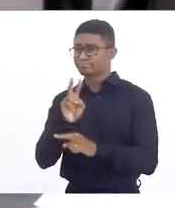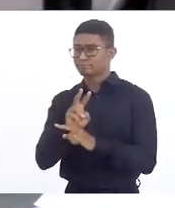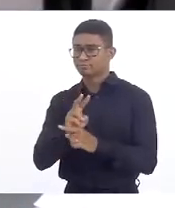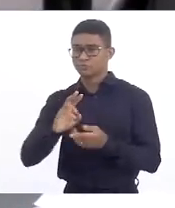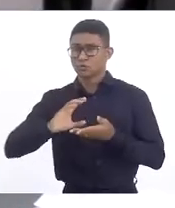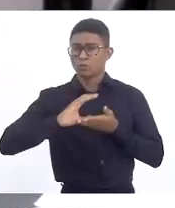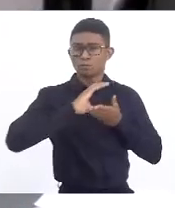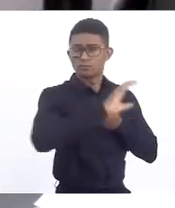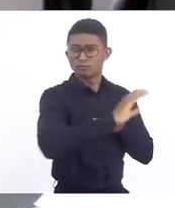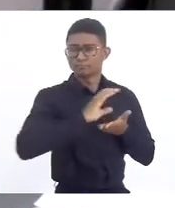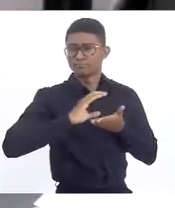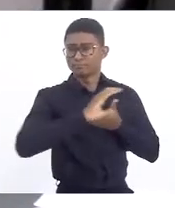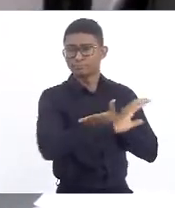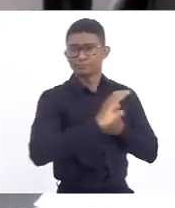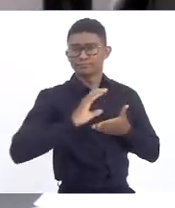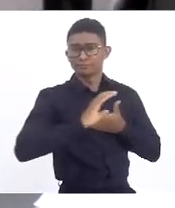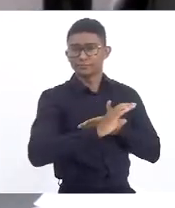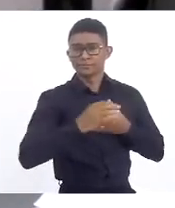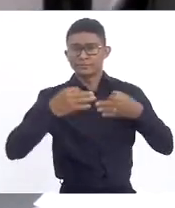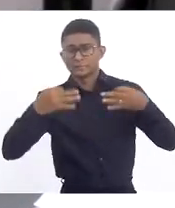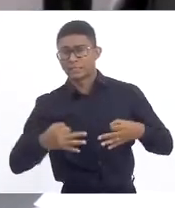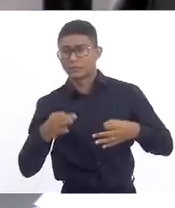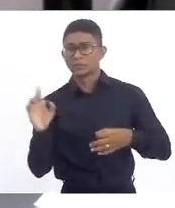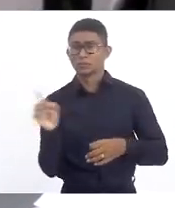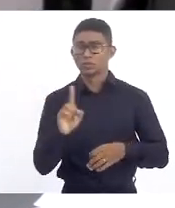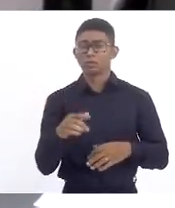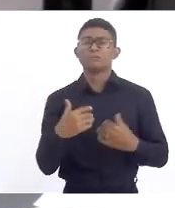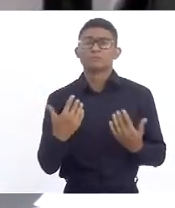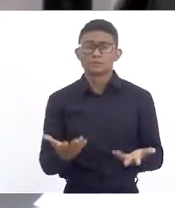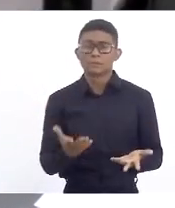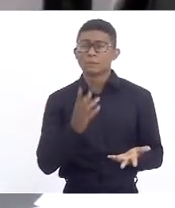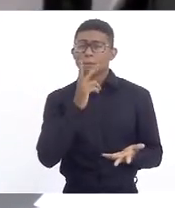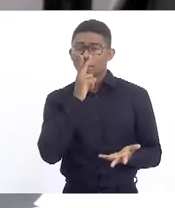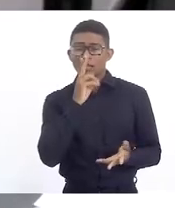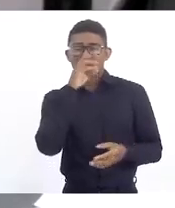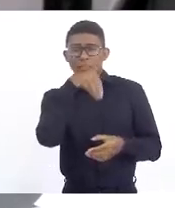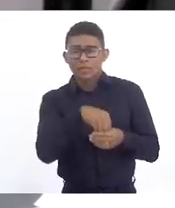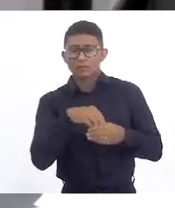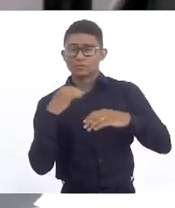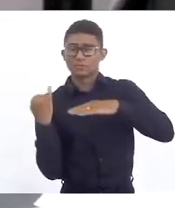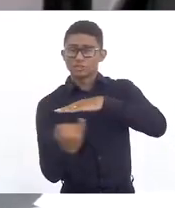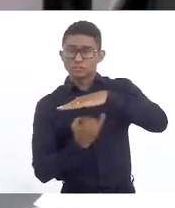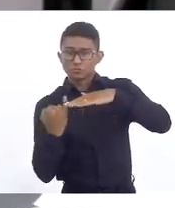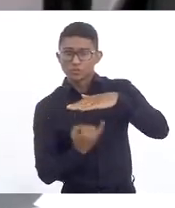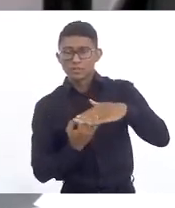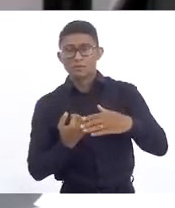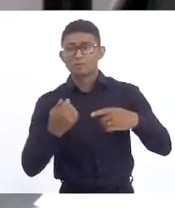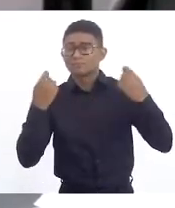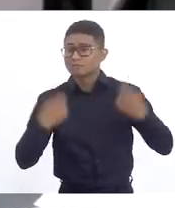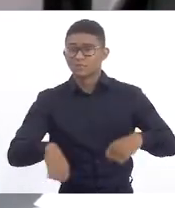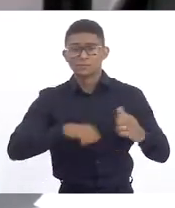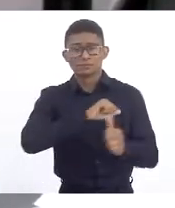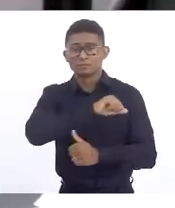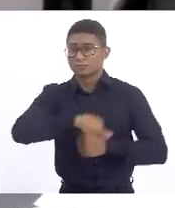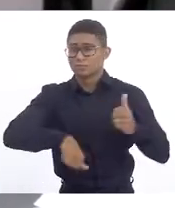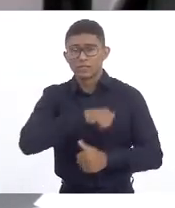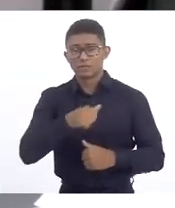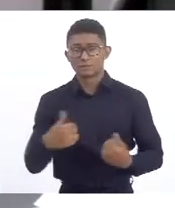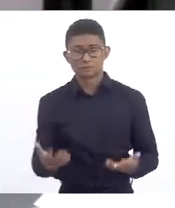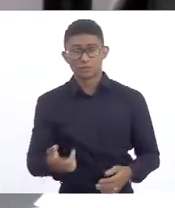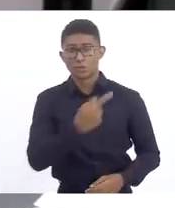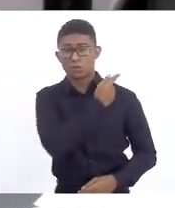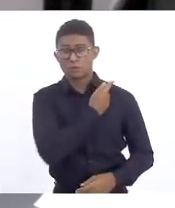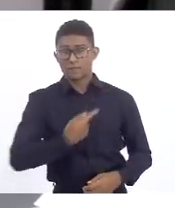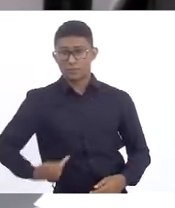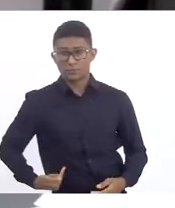corretamente ou não. Então, é uma questão institucional. É uma questão que o governador tem que